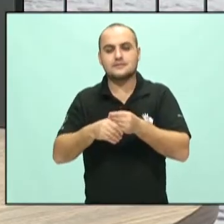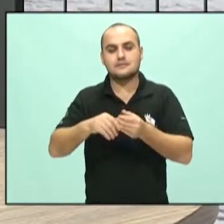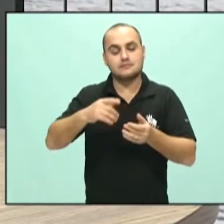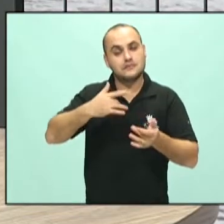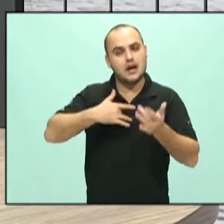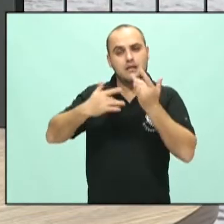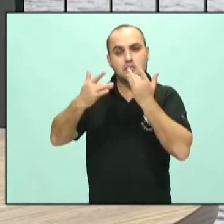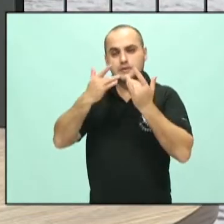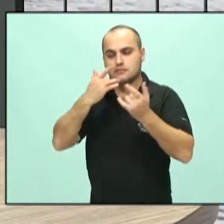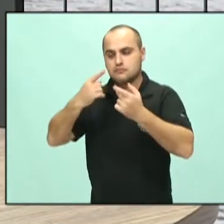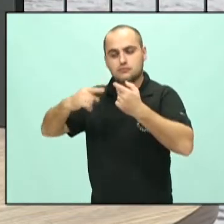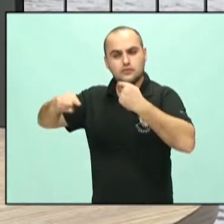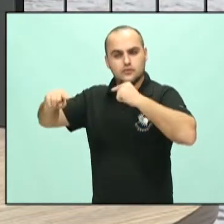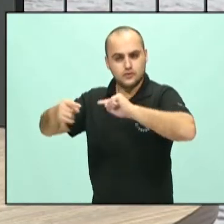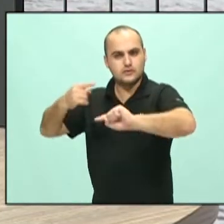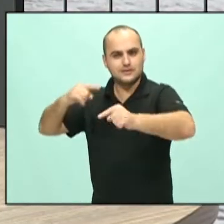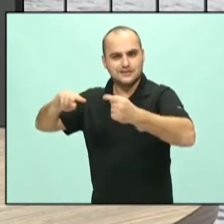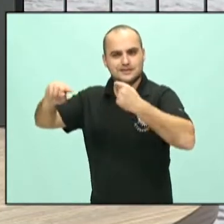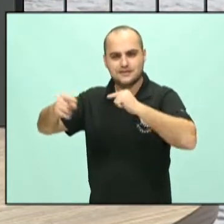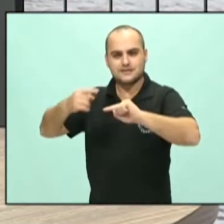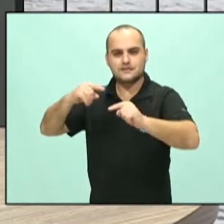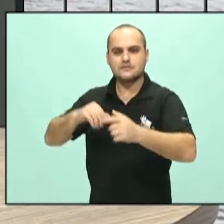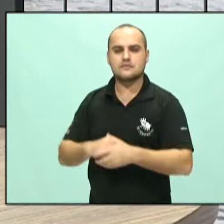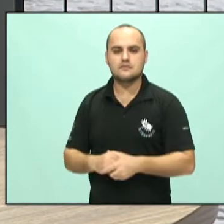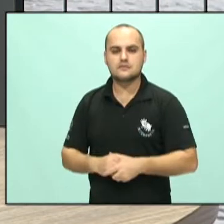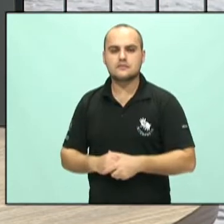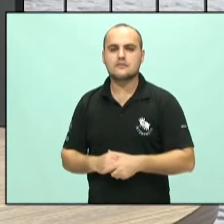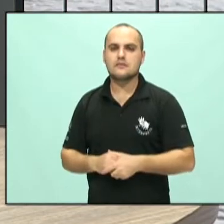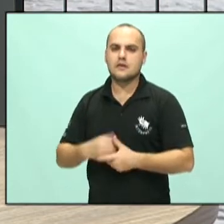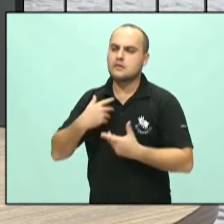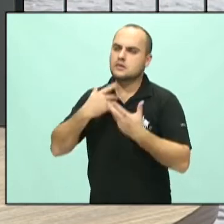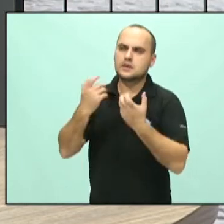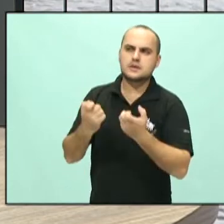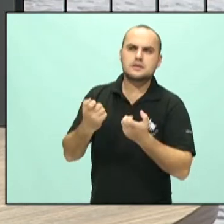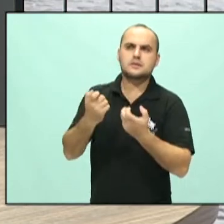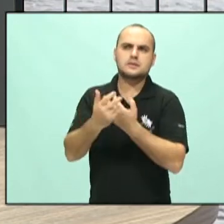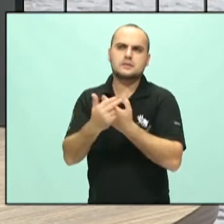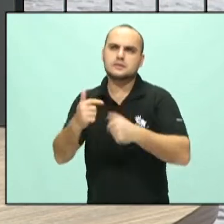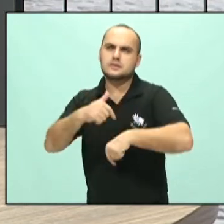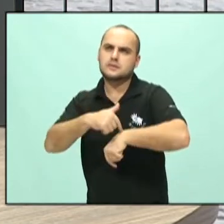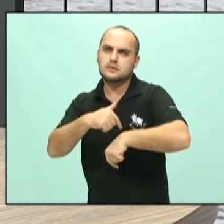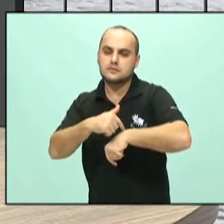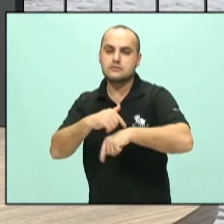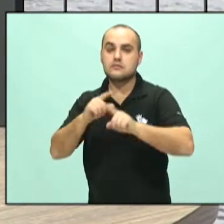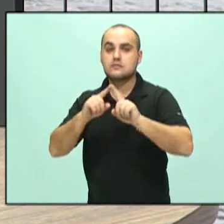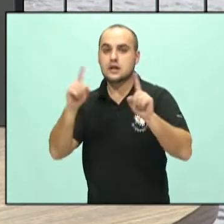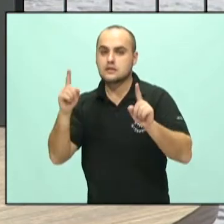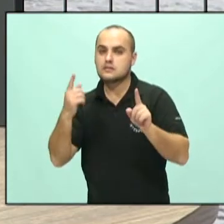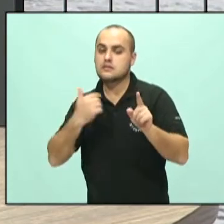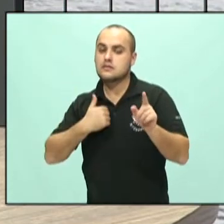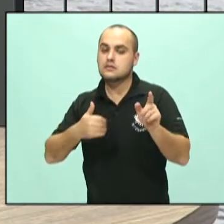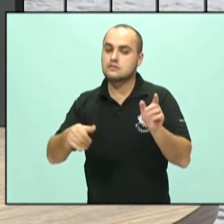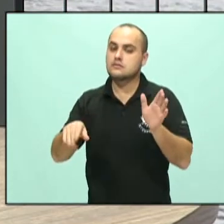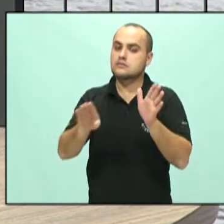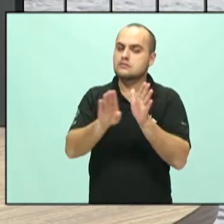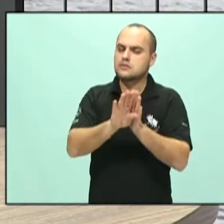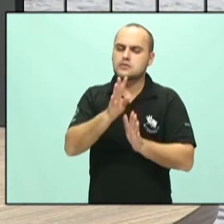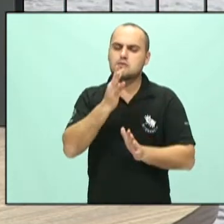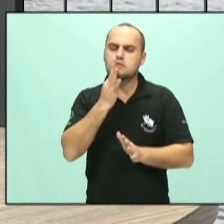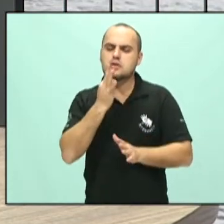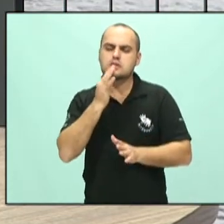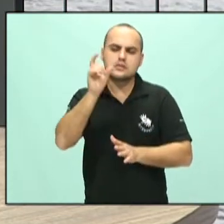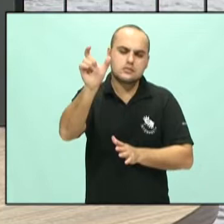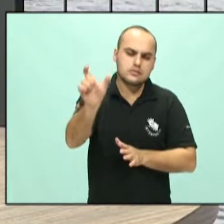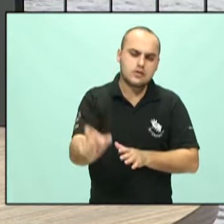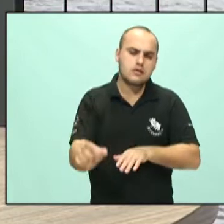veio da música, assim, né? Eu pretendia cursar algo parecido ali, mas também como vim conhecer o curso de produção de visual ali da